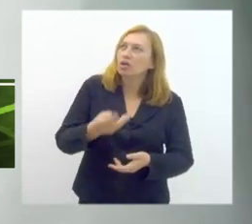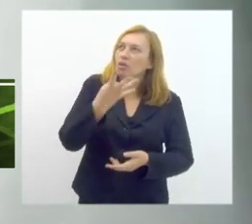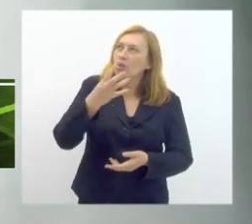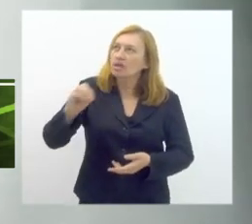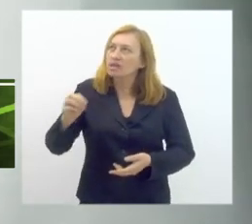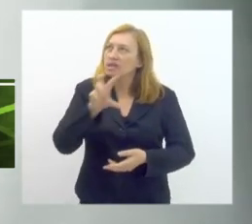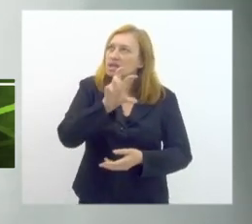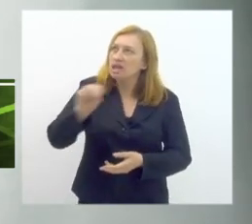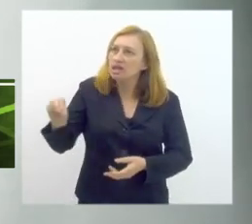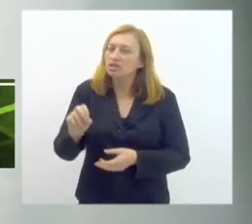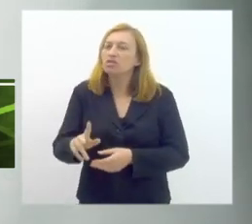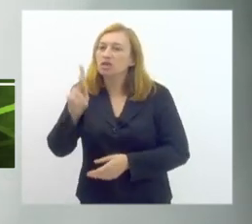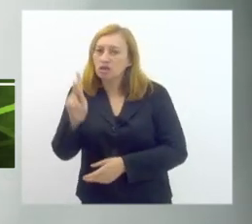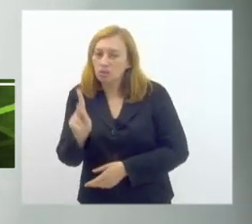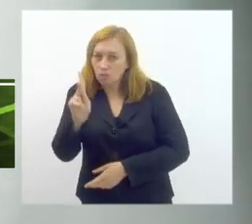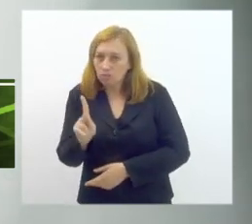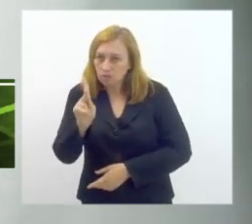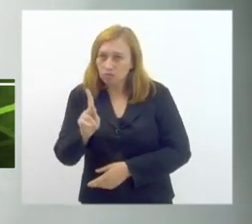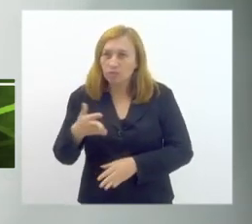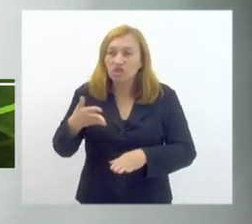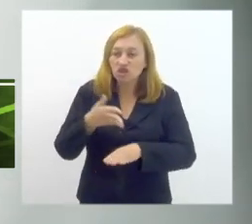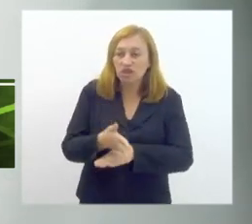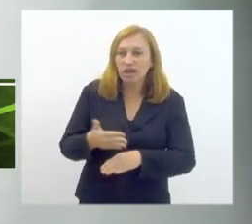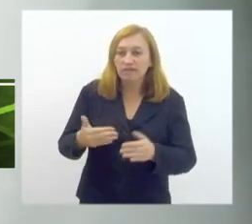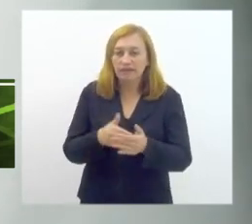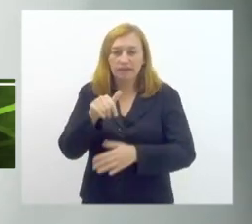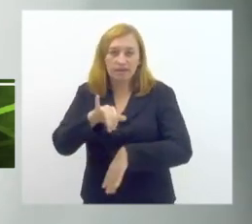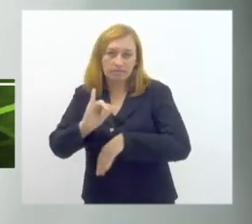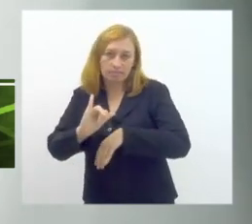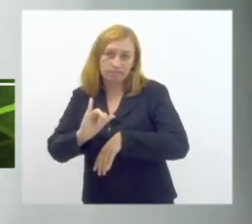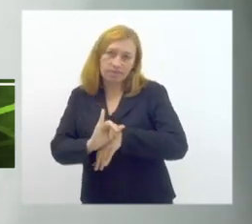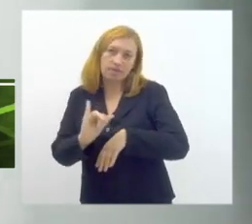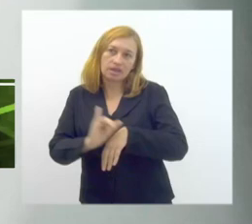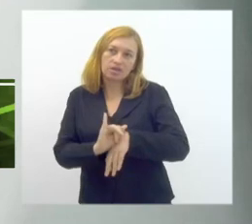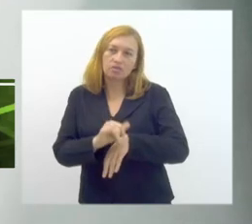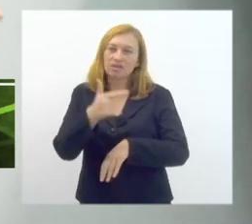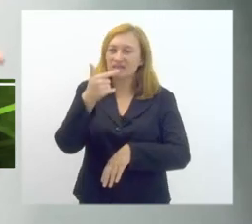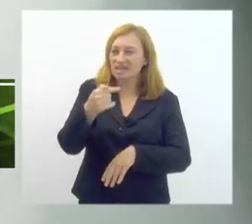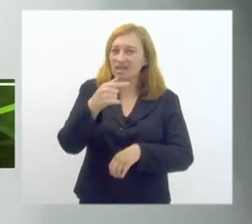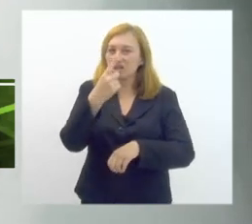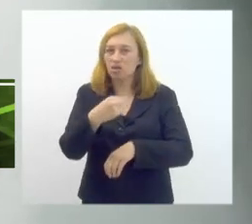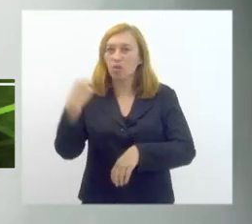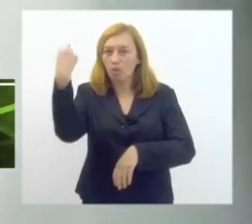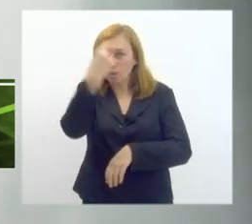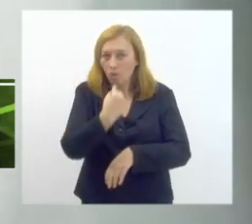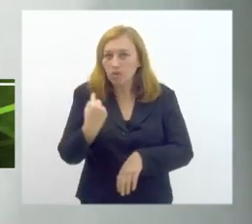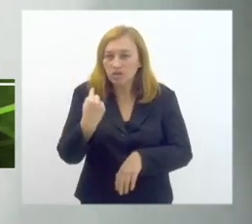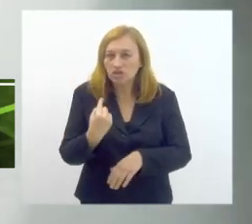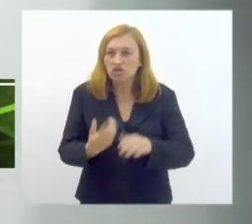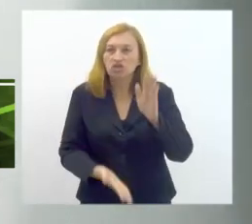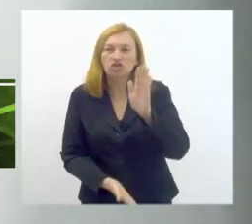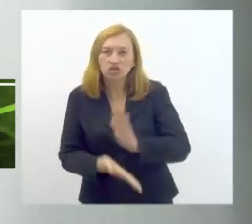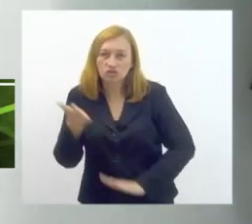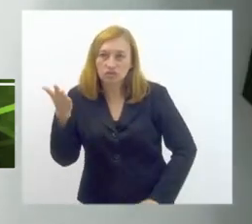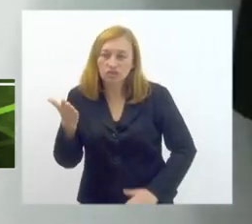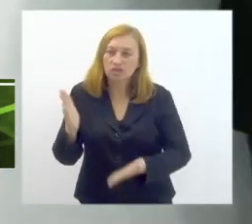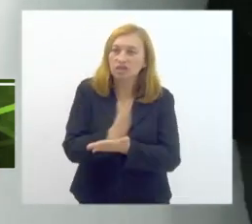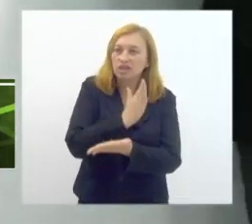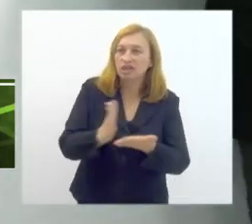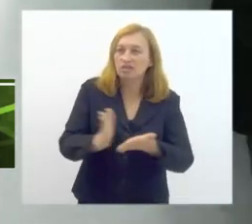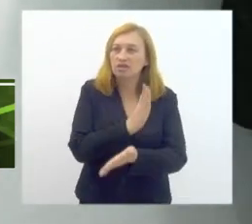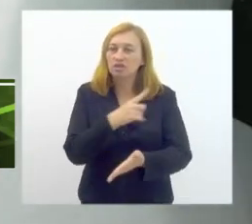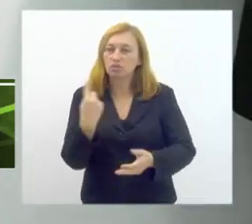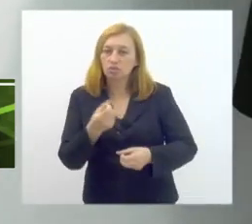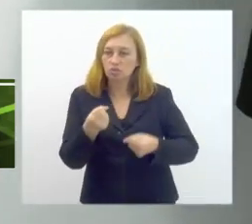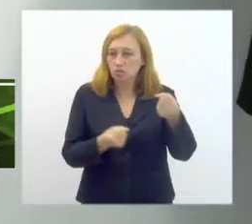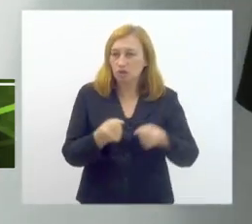500 quilômetros rodados para chegar até a capital, cerca de 7 horas de viagem, e muitas das vezes os nossos veículos de